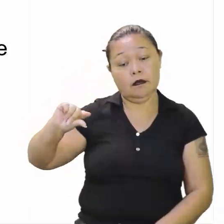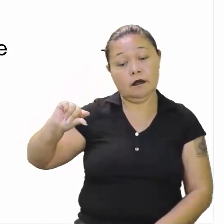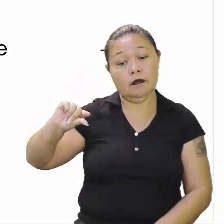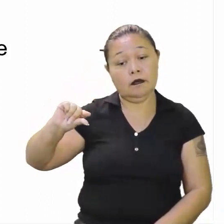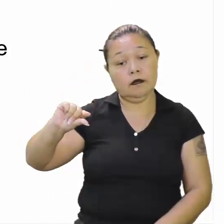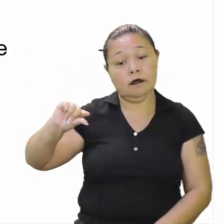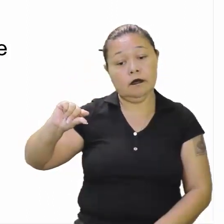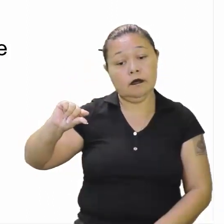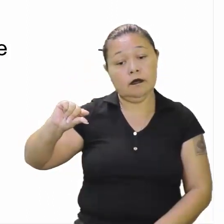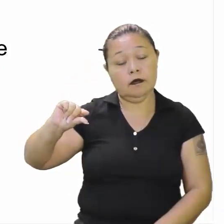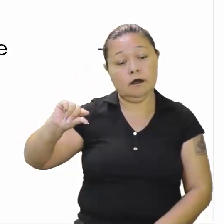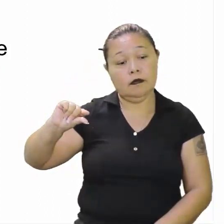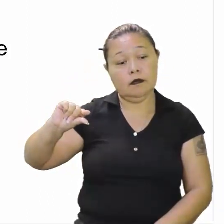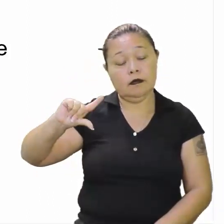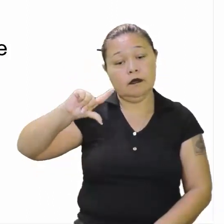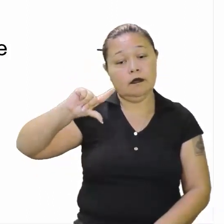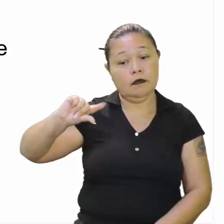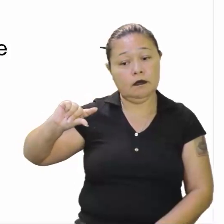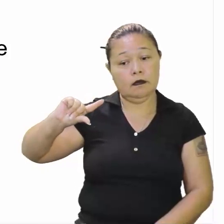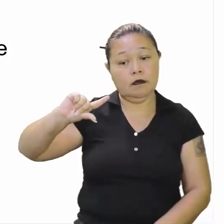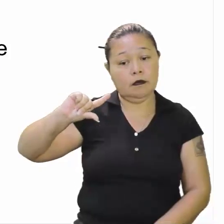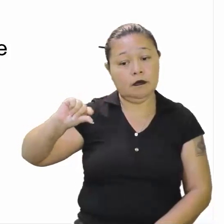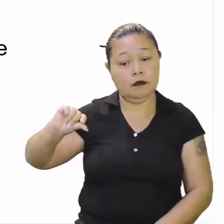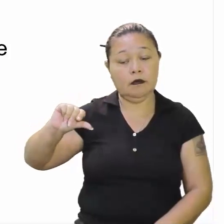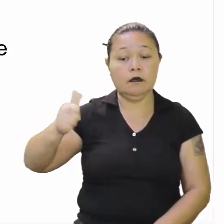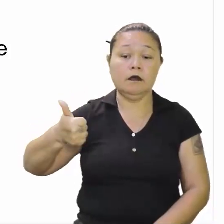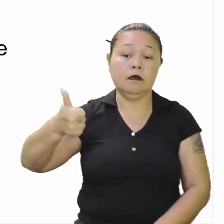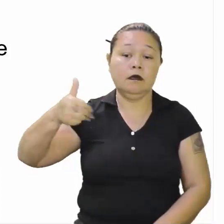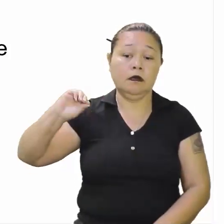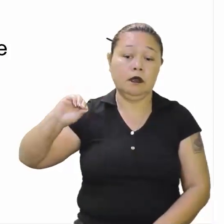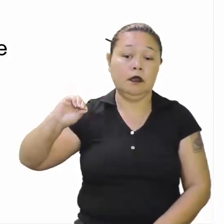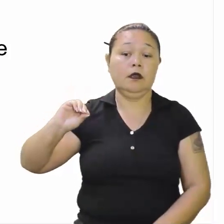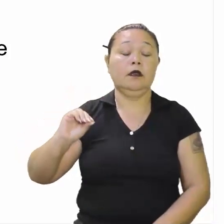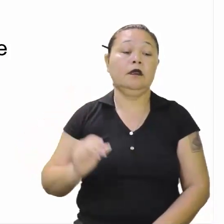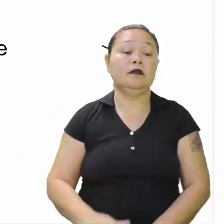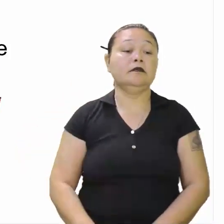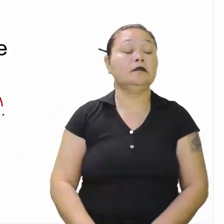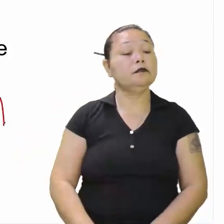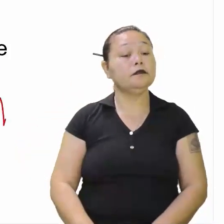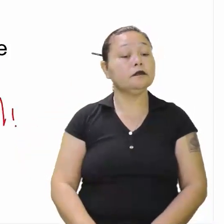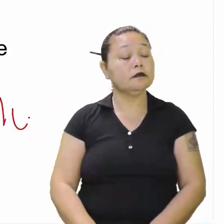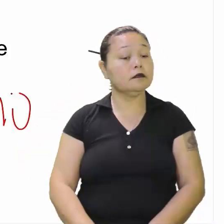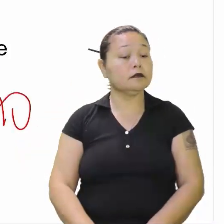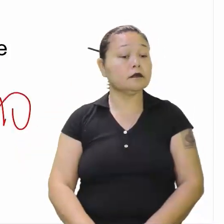n, ele é menor que 10.